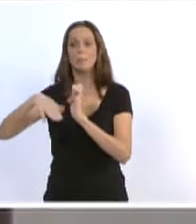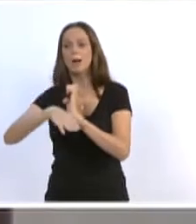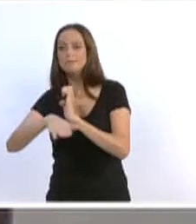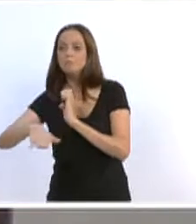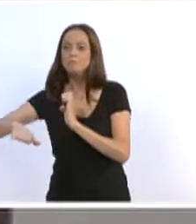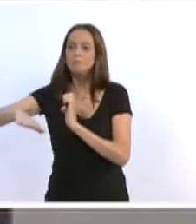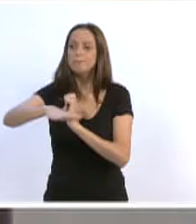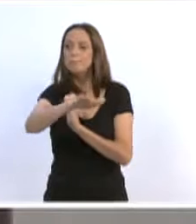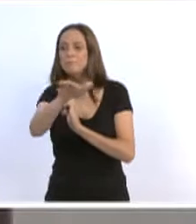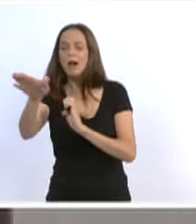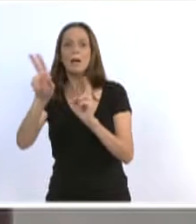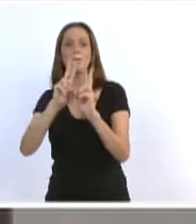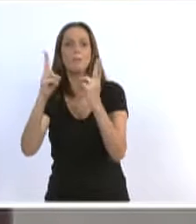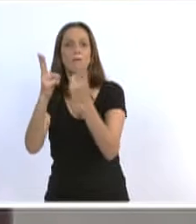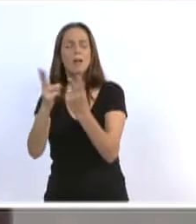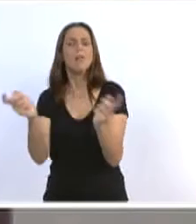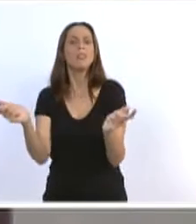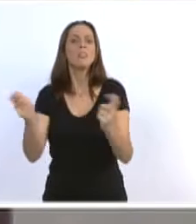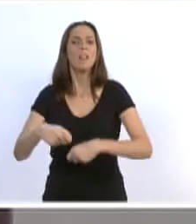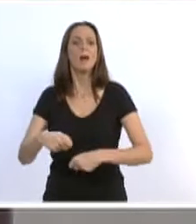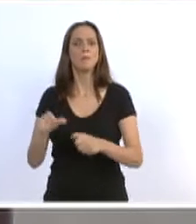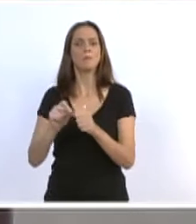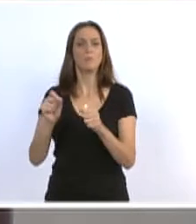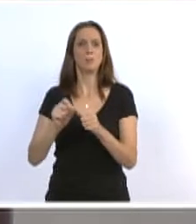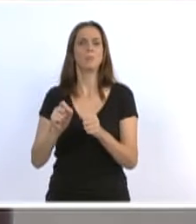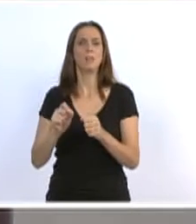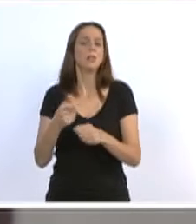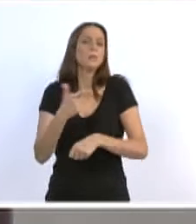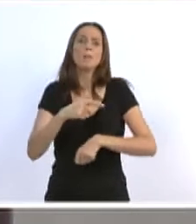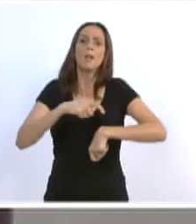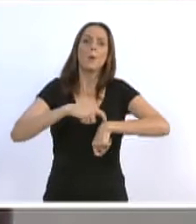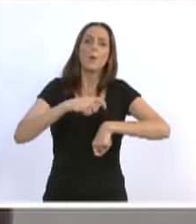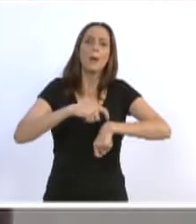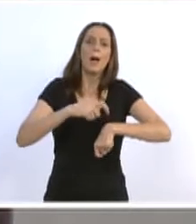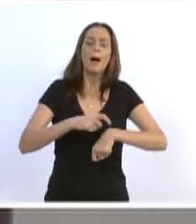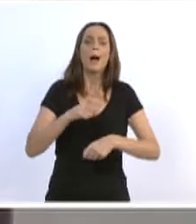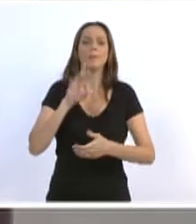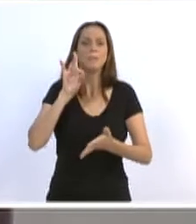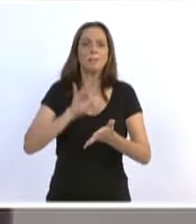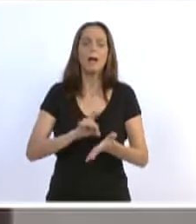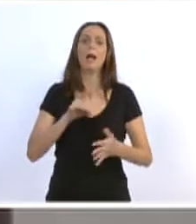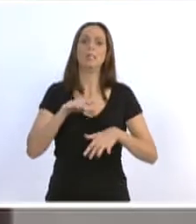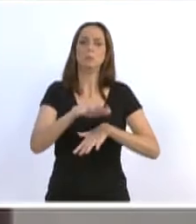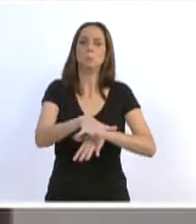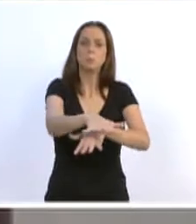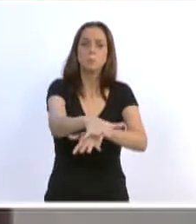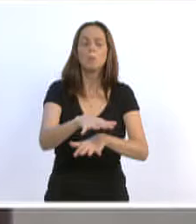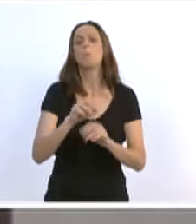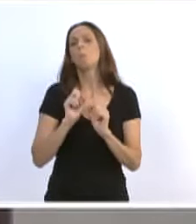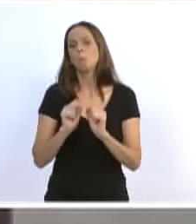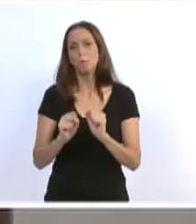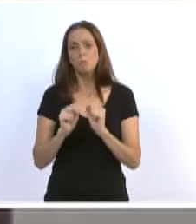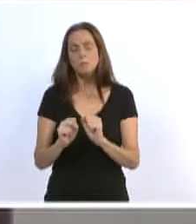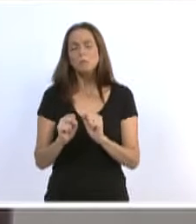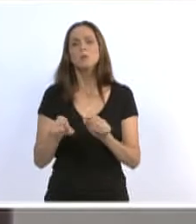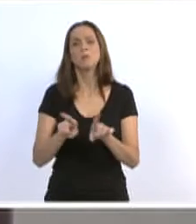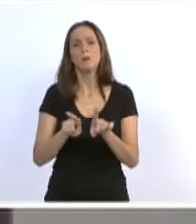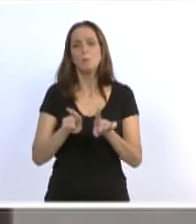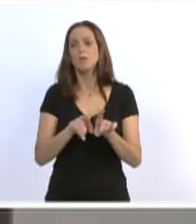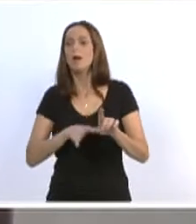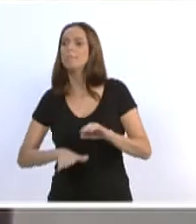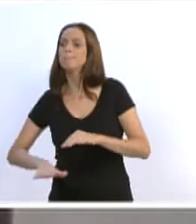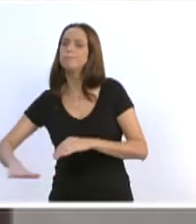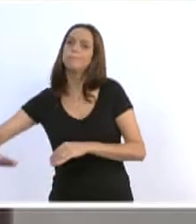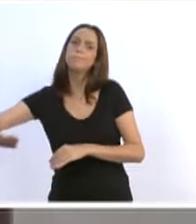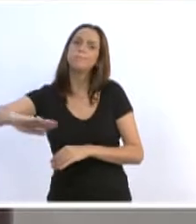enfrentar o trânsito essa mobilidade urbana que não existem horários de rush aqui no centro e vai já passar pelo pela antônio zendron